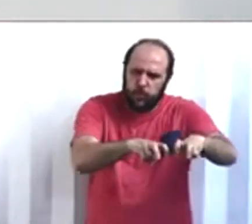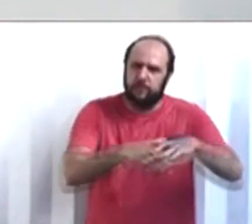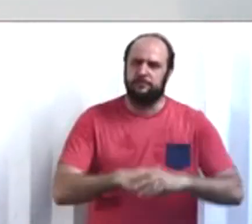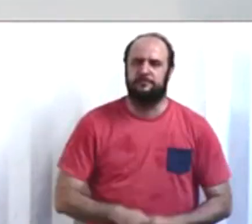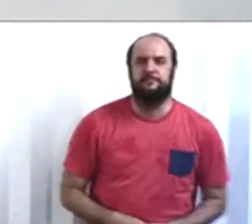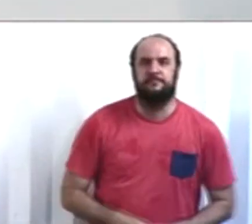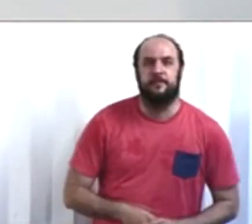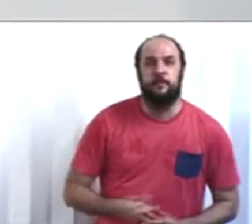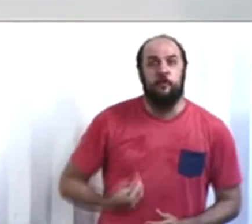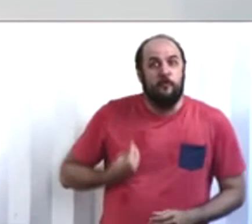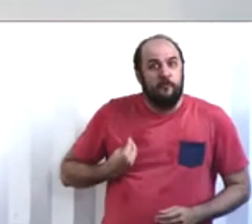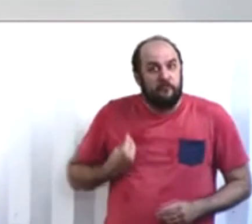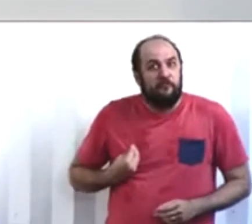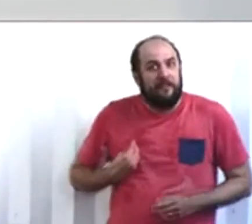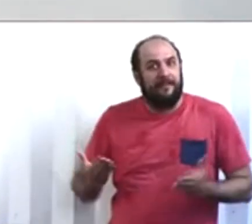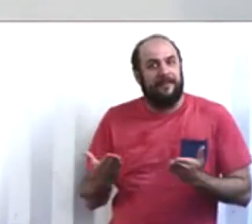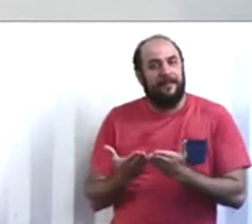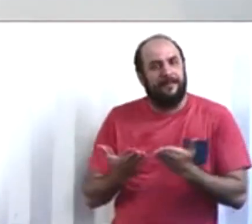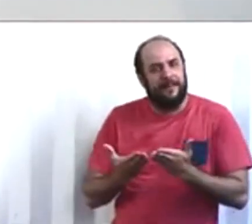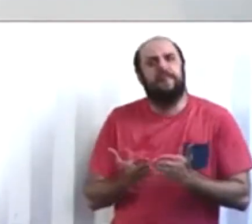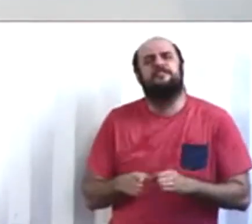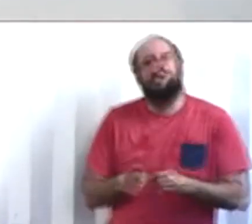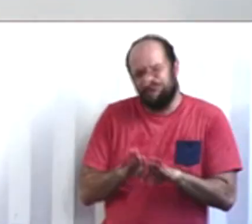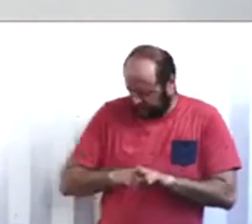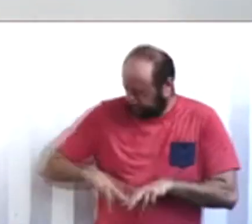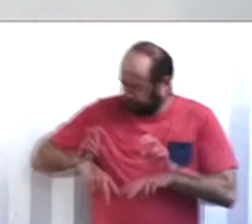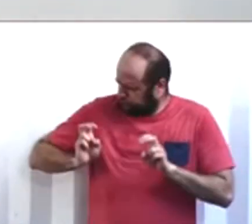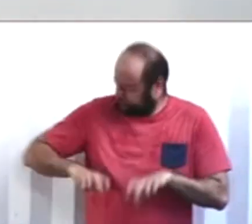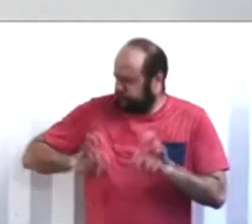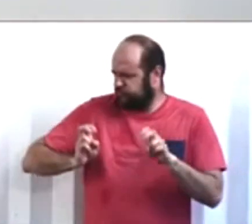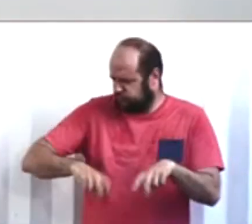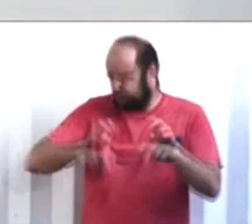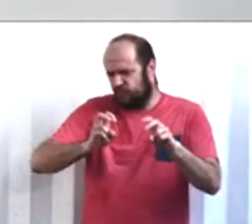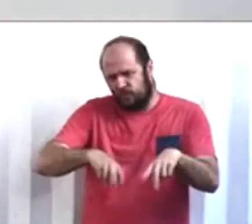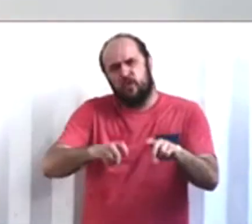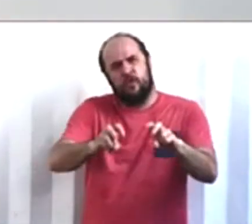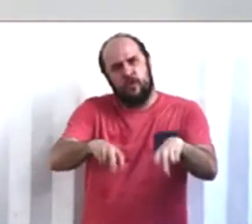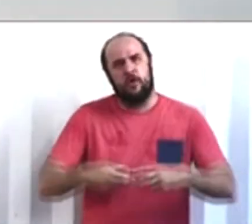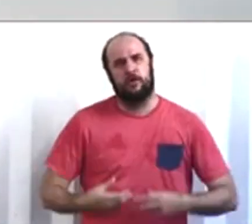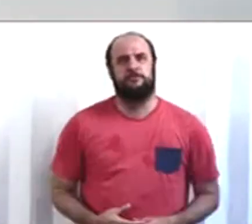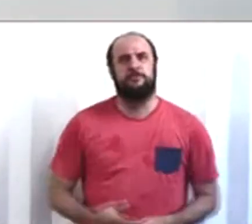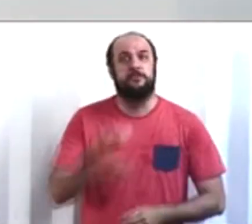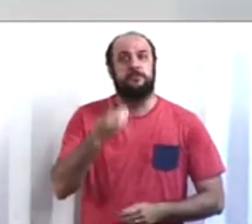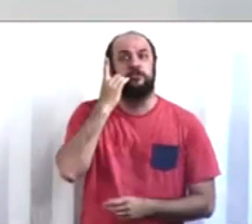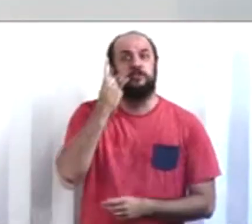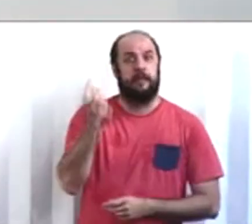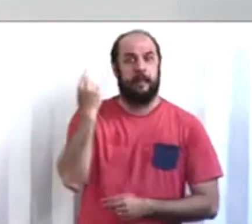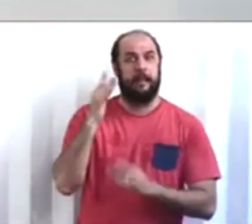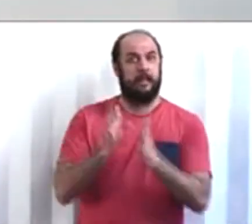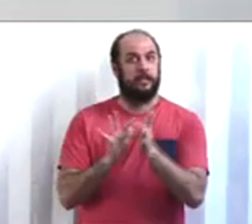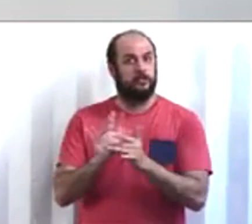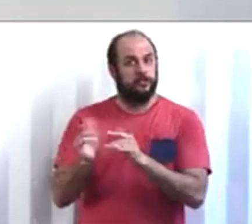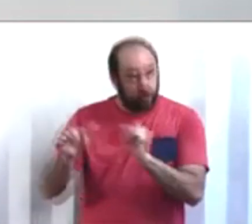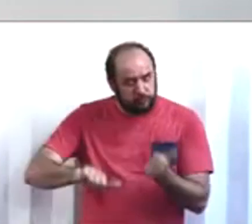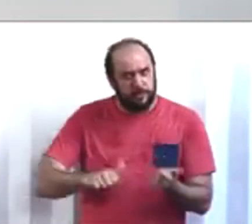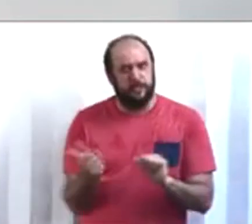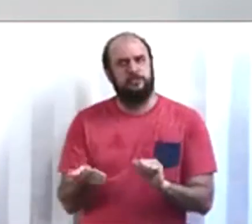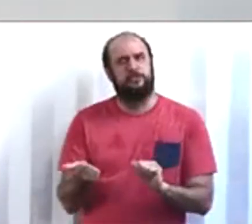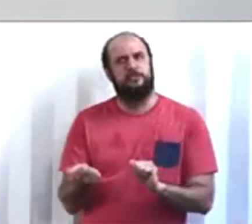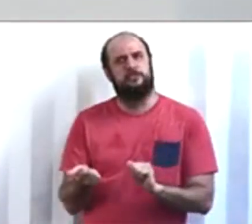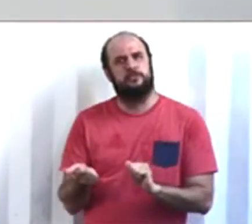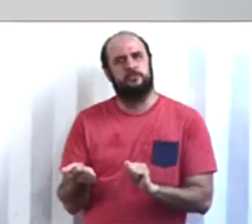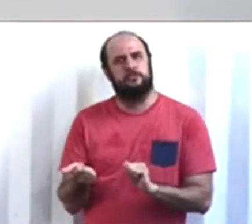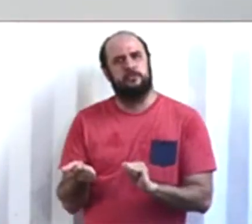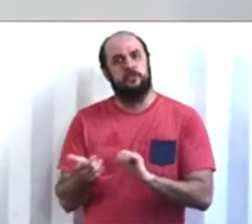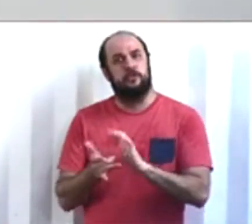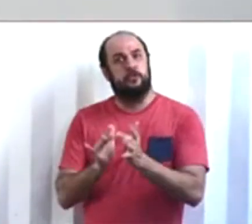caminho longo. Jesus Cristo é o próprio caminho, diz a palavra. Um dia, quando Jesus foi batizado naquele lugar, tornou-se a ponte